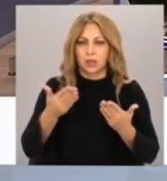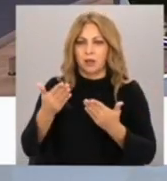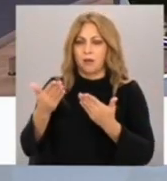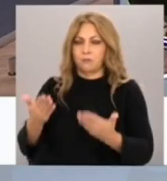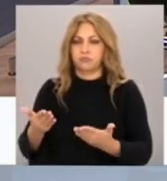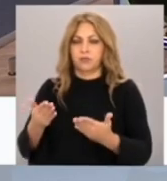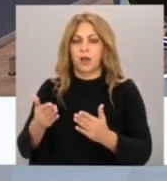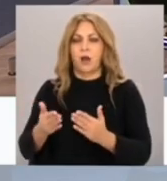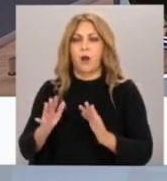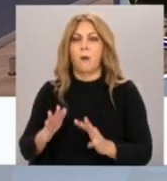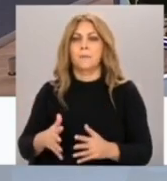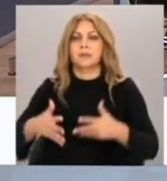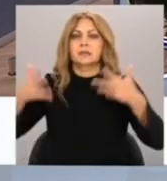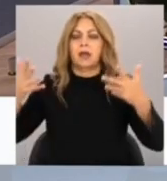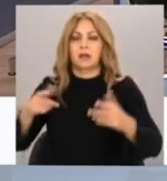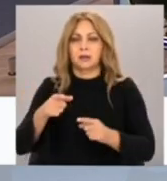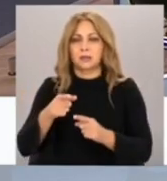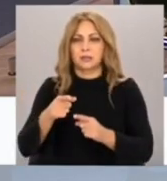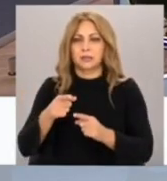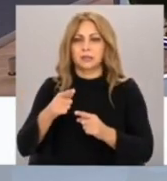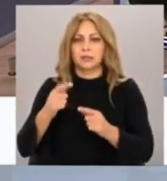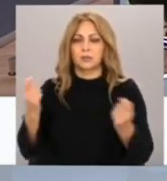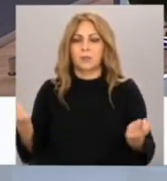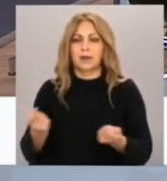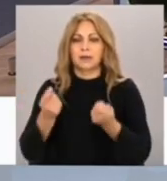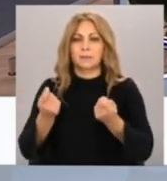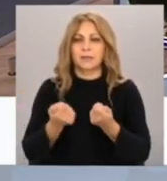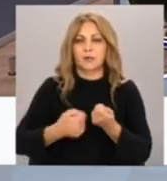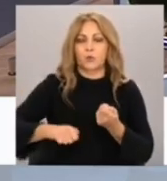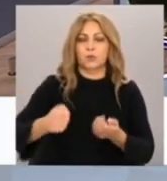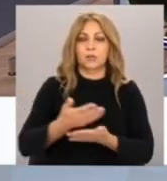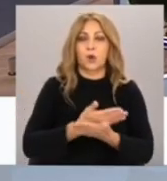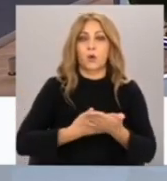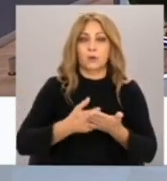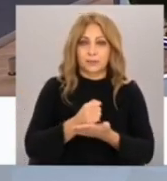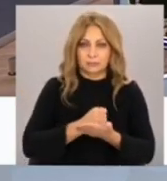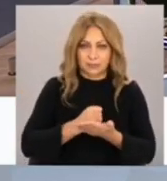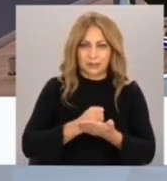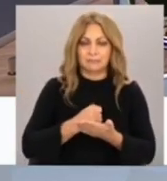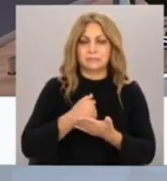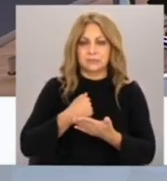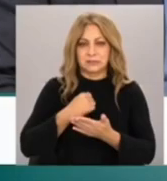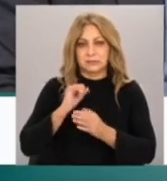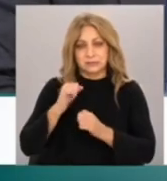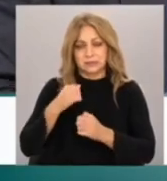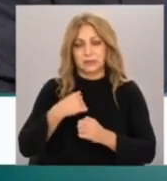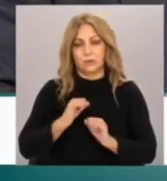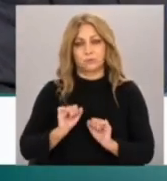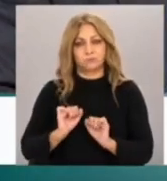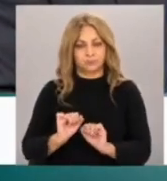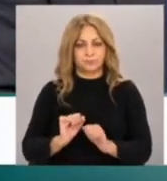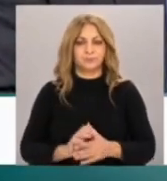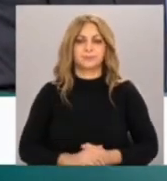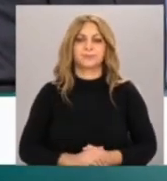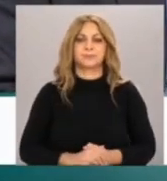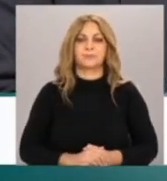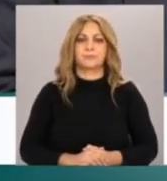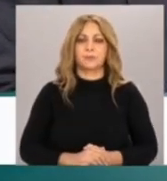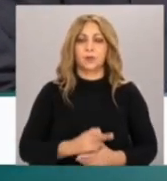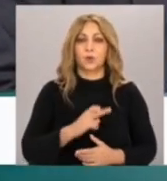Estados nos duramente e para fazer uma campanha despudorada contra a economia de mercado e sim isso Eu recuso Tavares